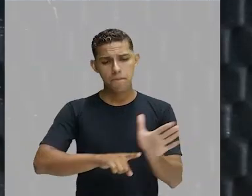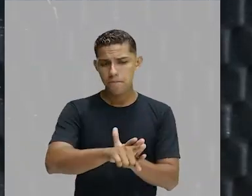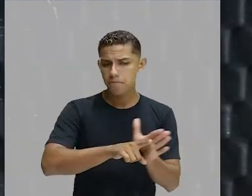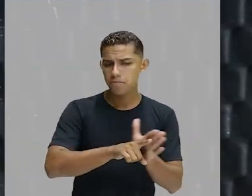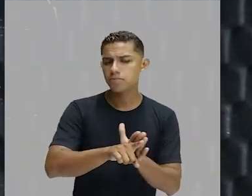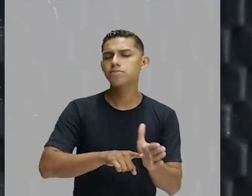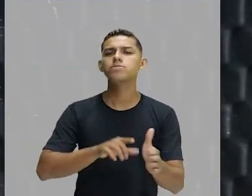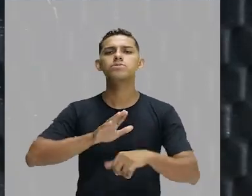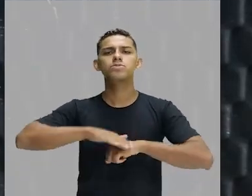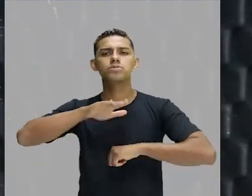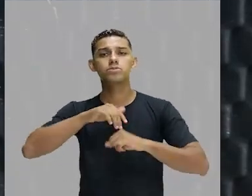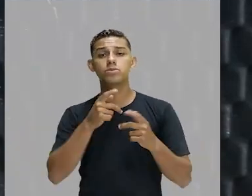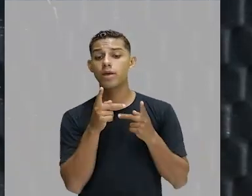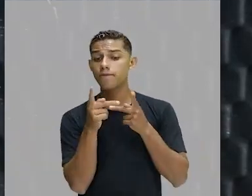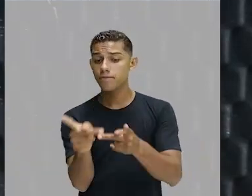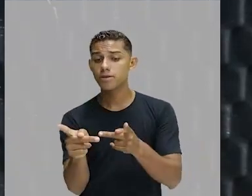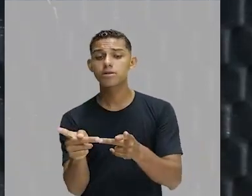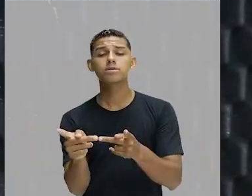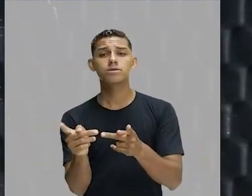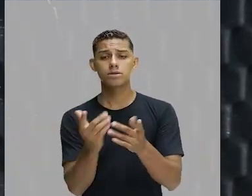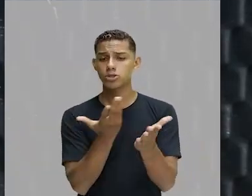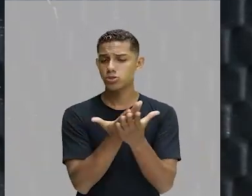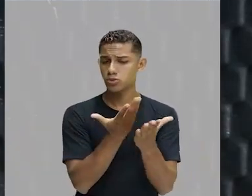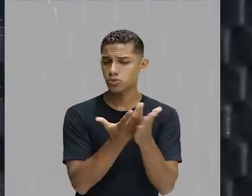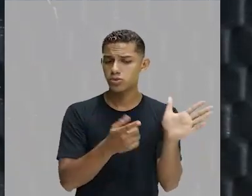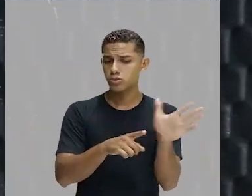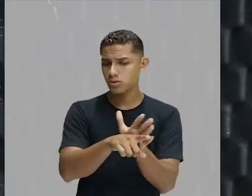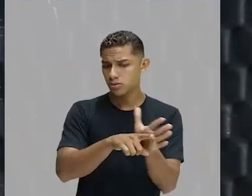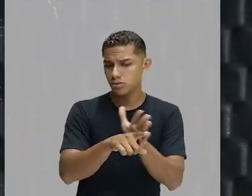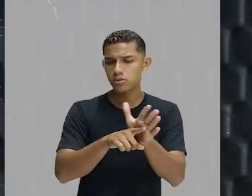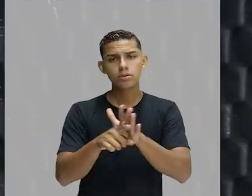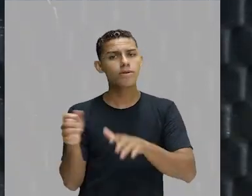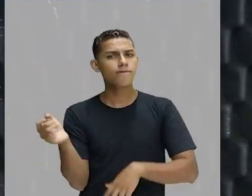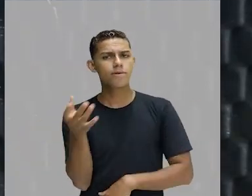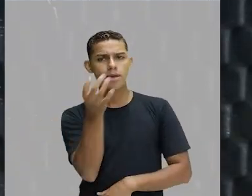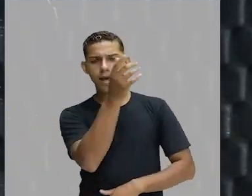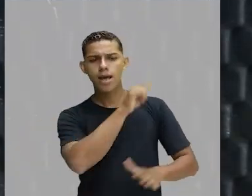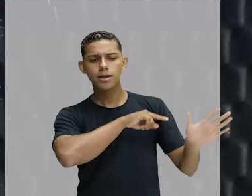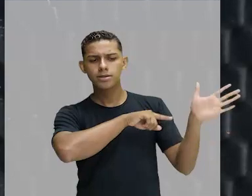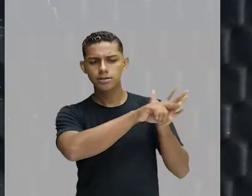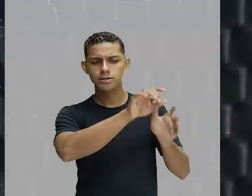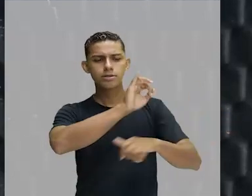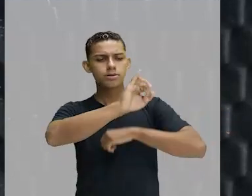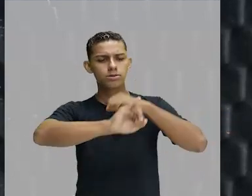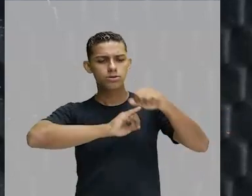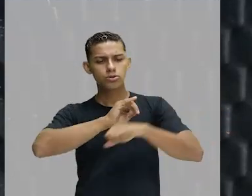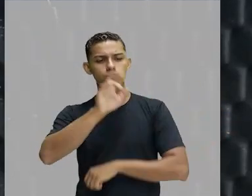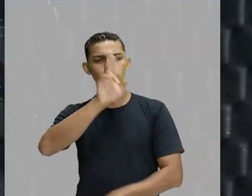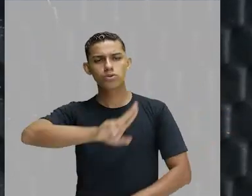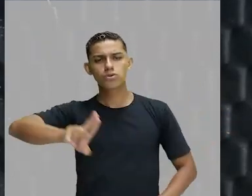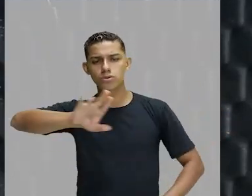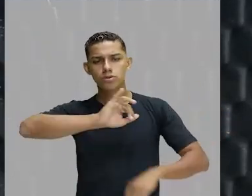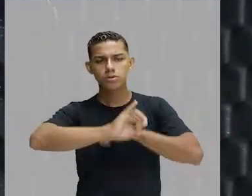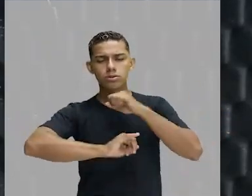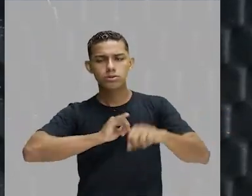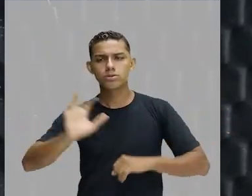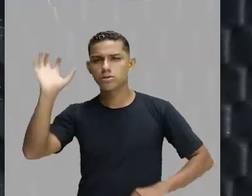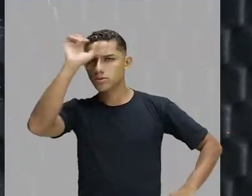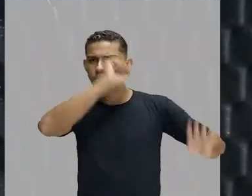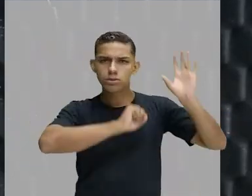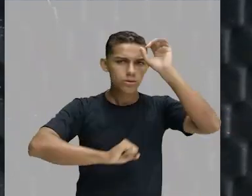Pesquisem mais, visitem, façam visitas virtuais, façam viagens virtuais. Utilizem a internet a favor de vocês para